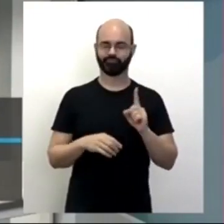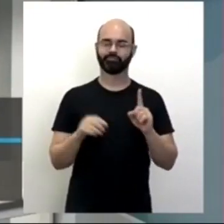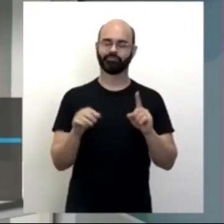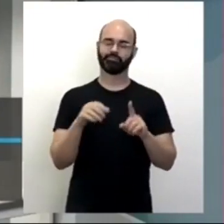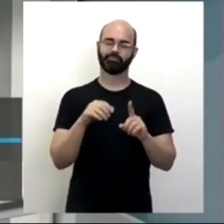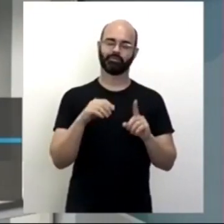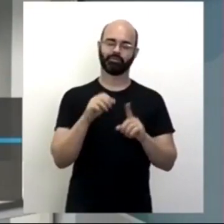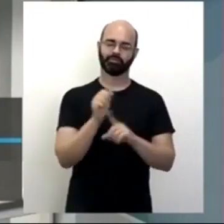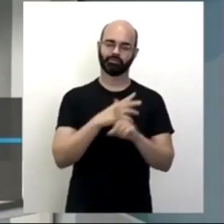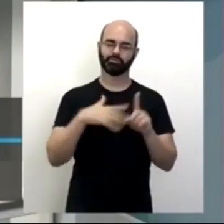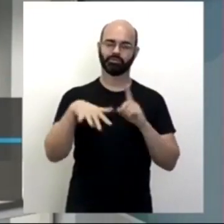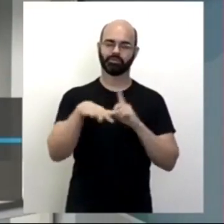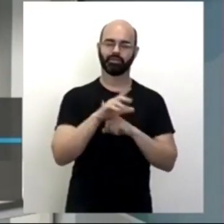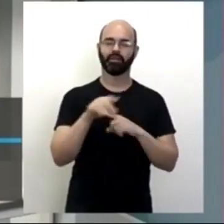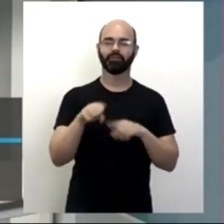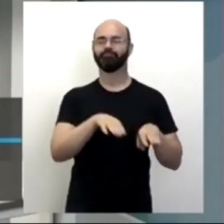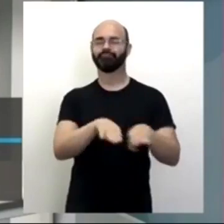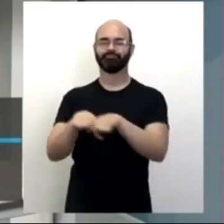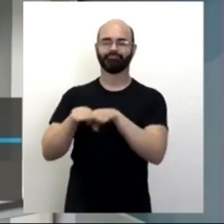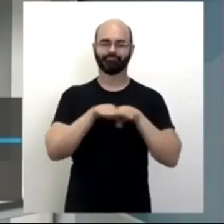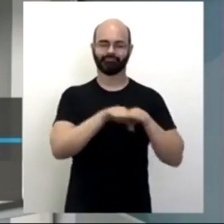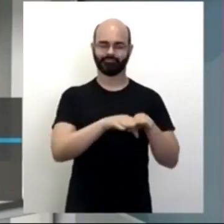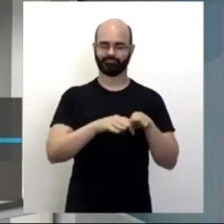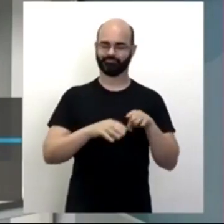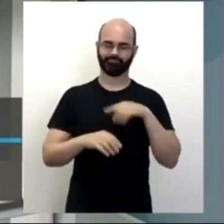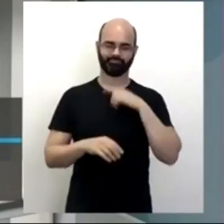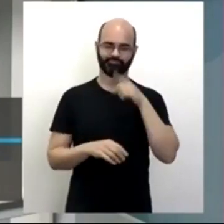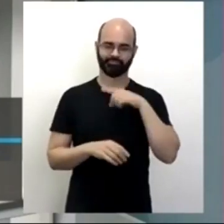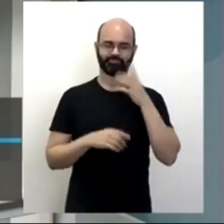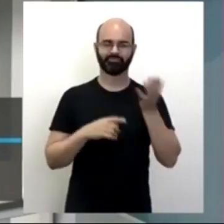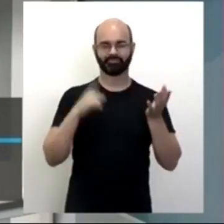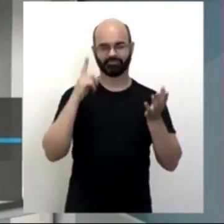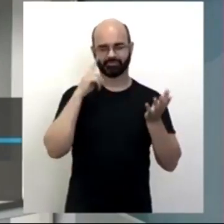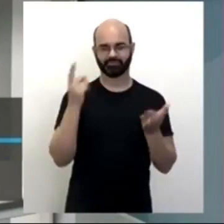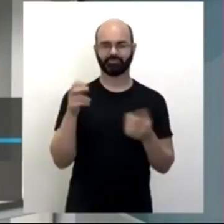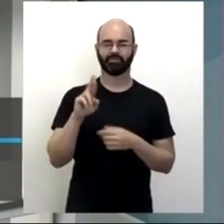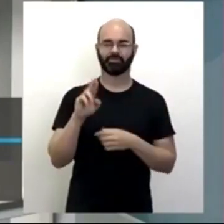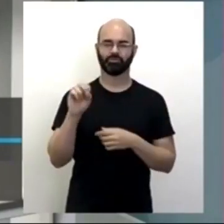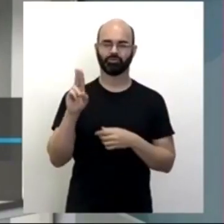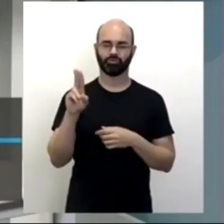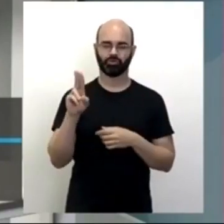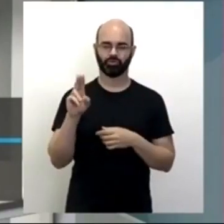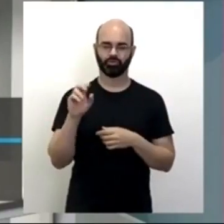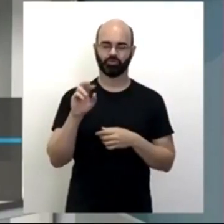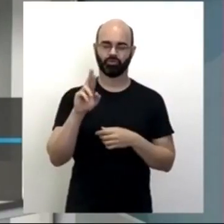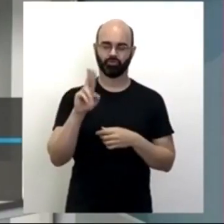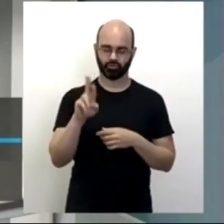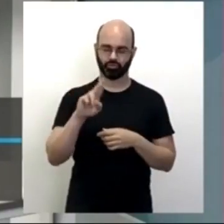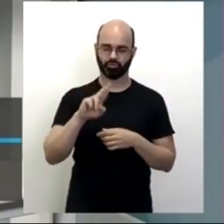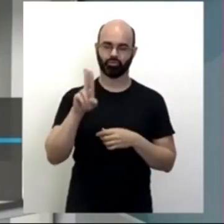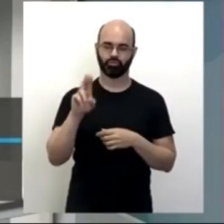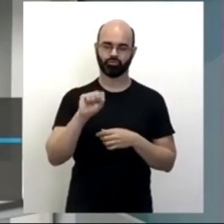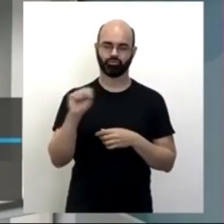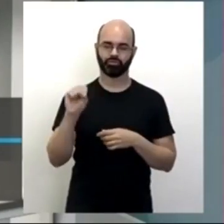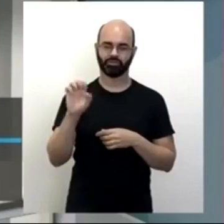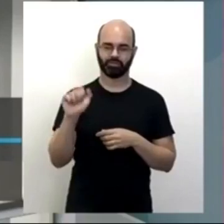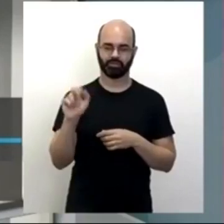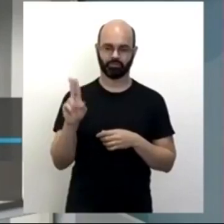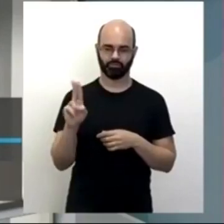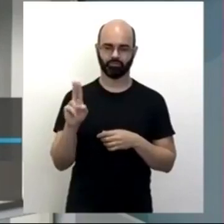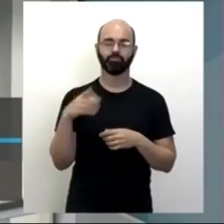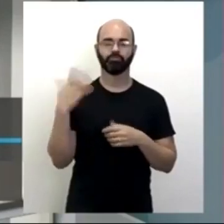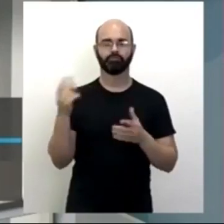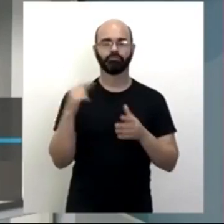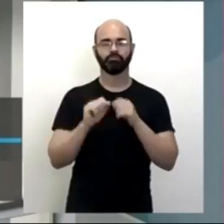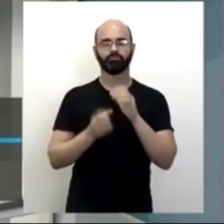igualitária. Então, apesar dessa influência russoniana, do More, e a construção, né,